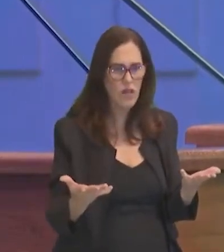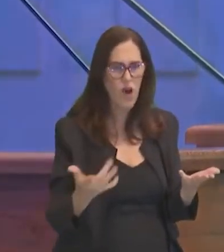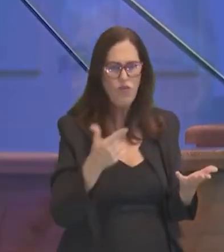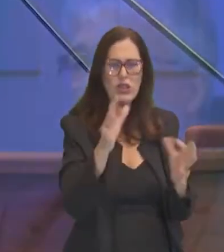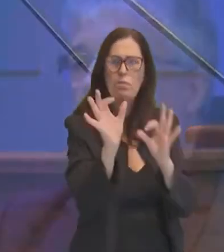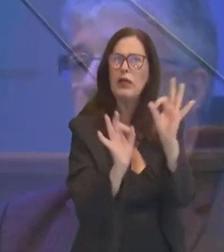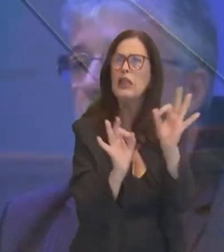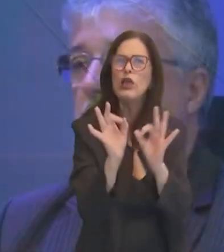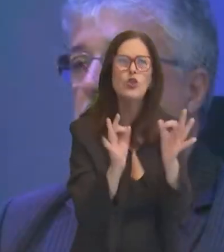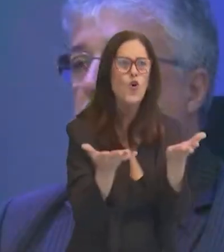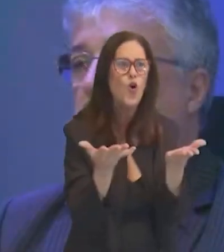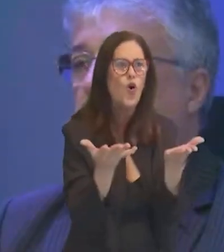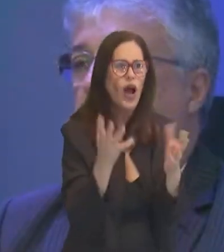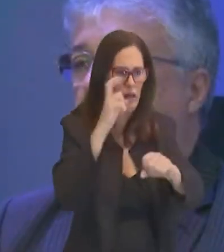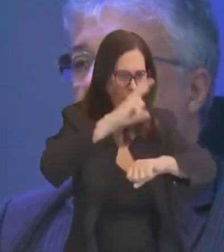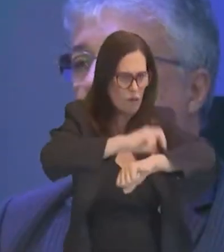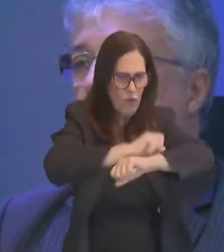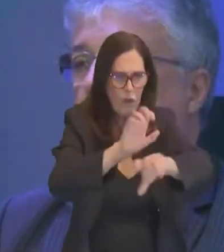planejamento.